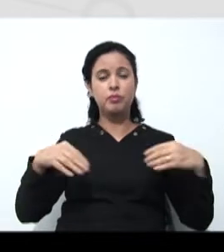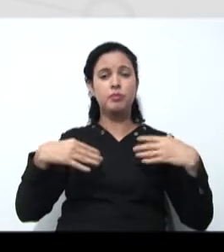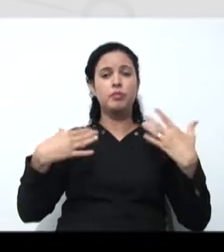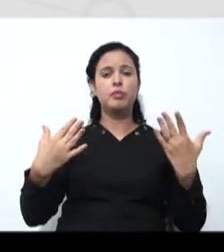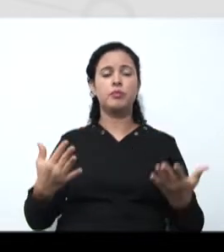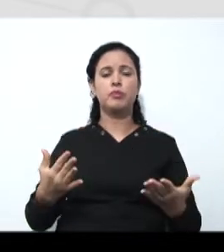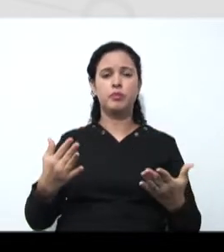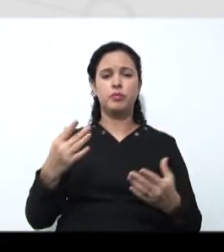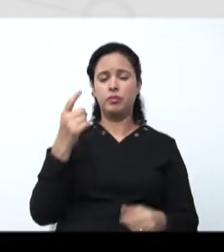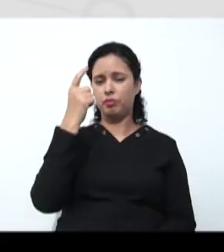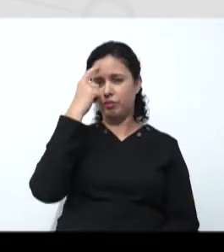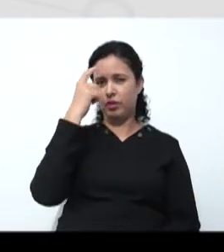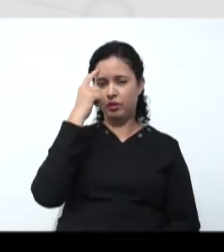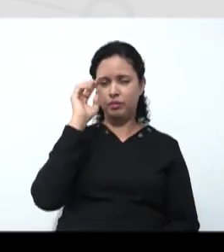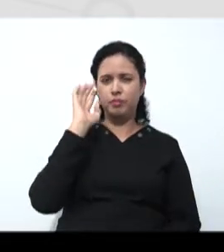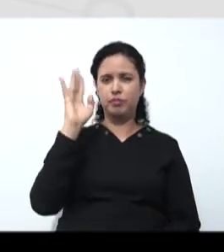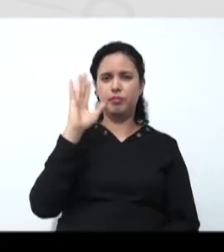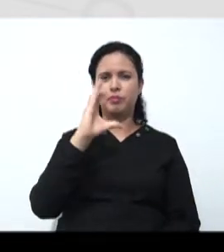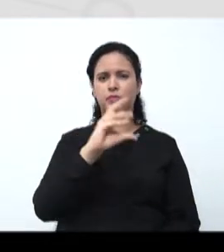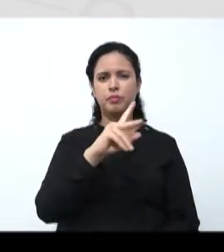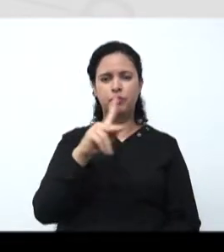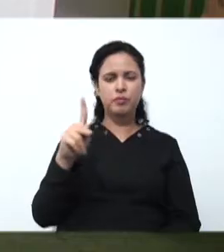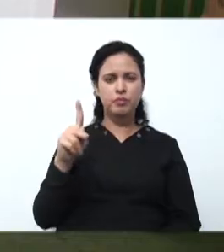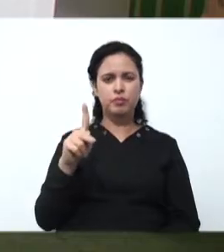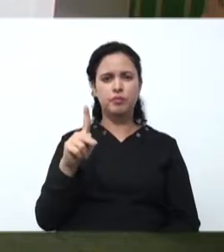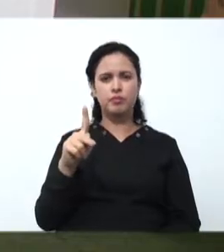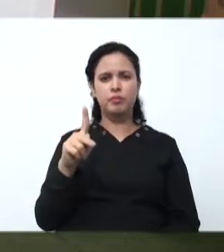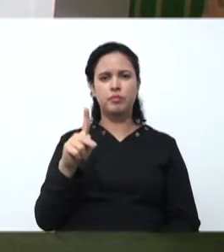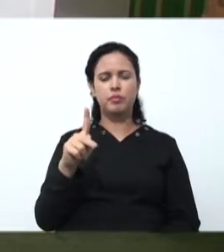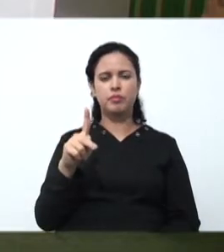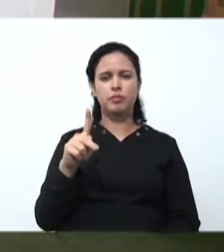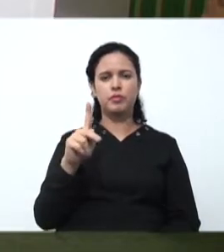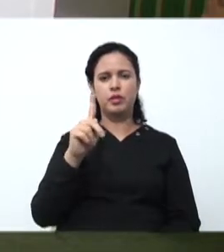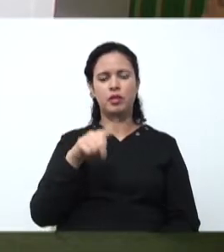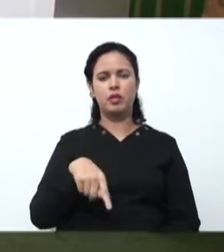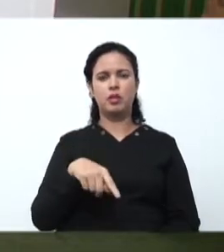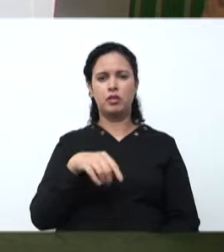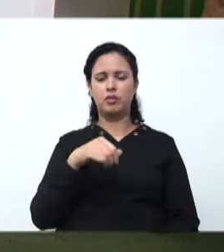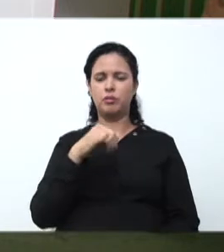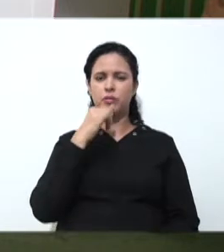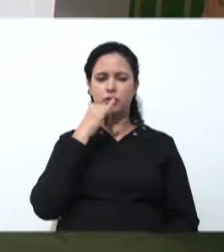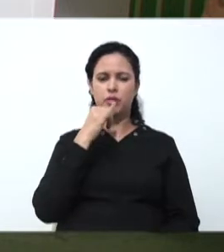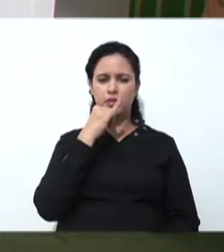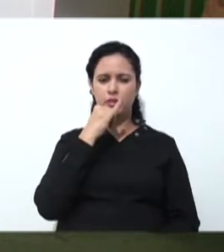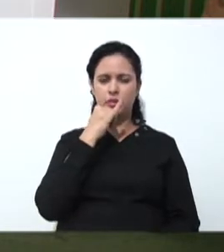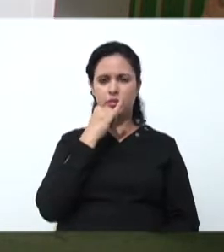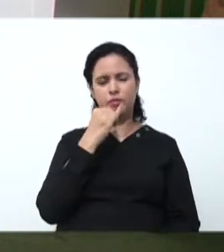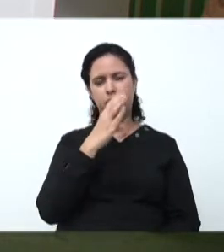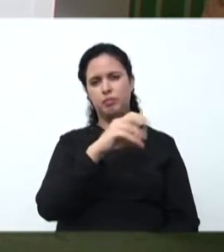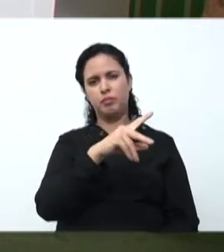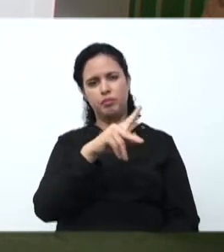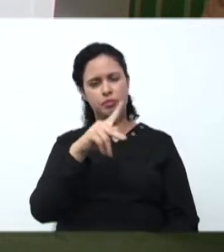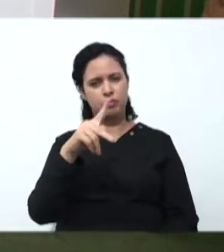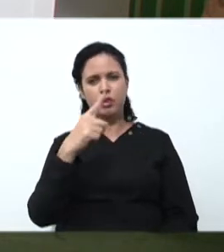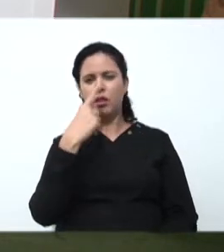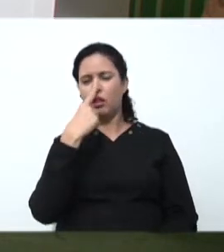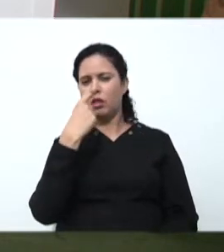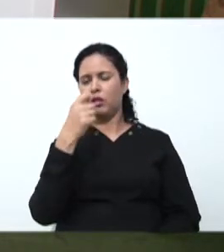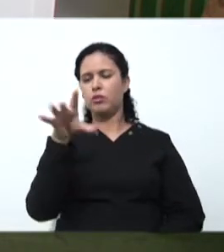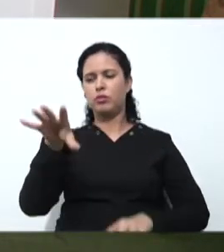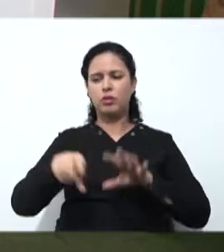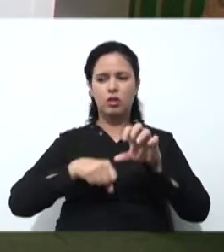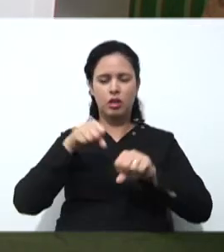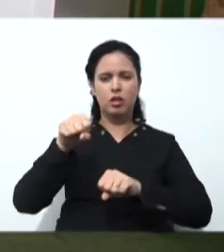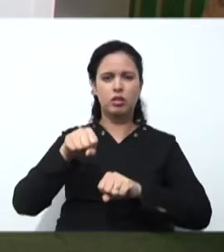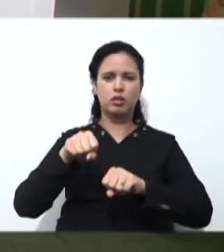gente pensa numa cooperativa, vamos pensar assim de catadores de lixo, né?